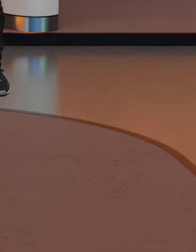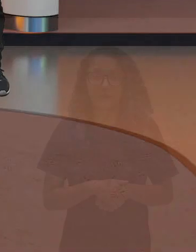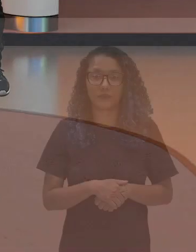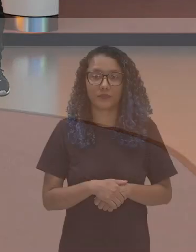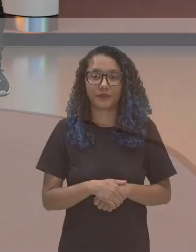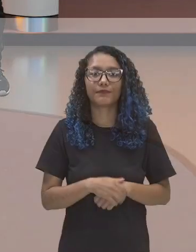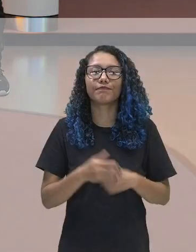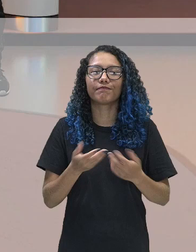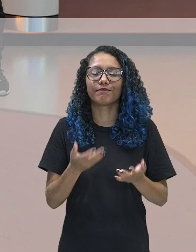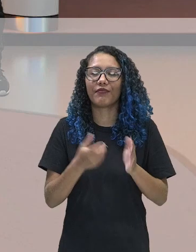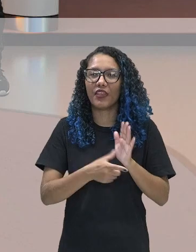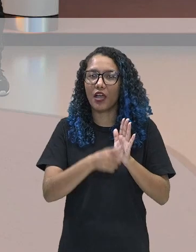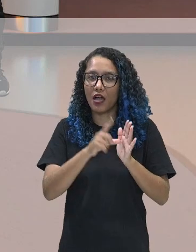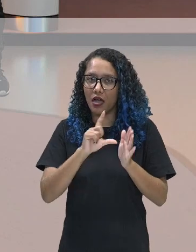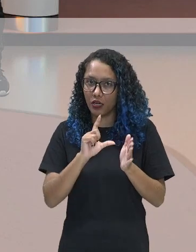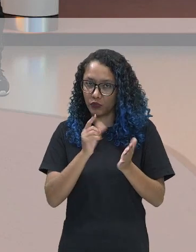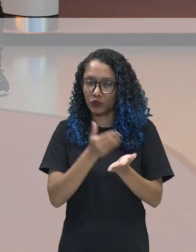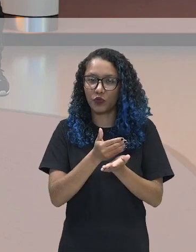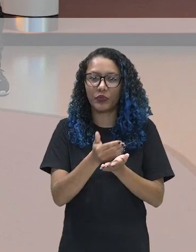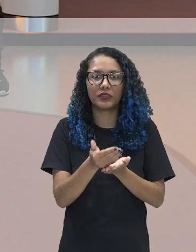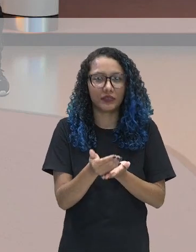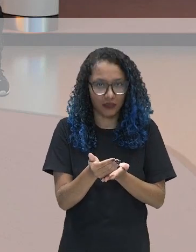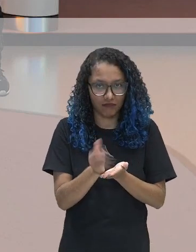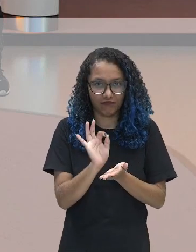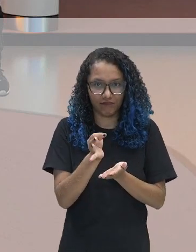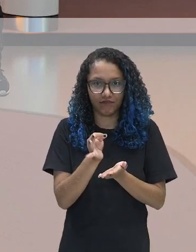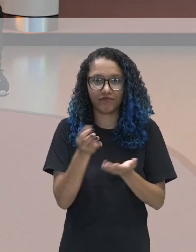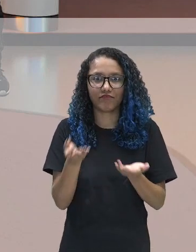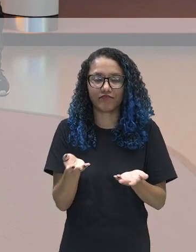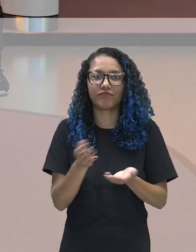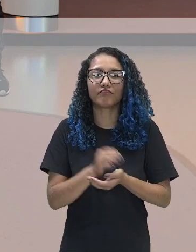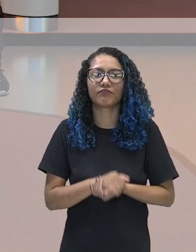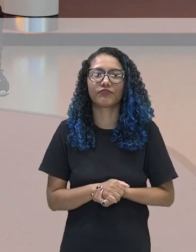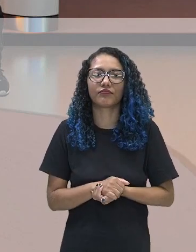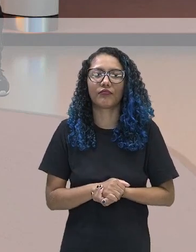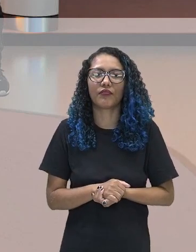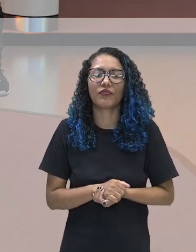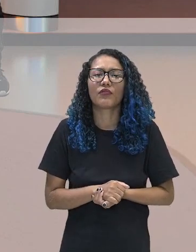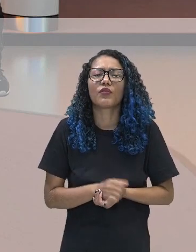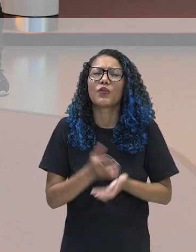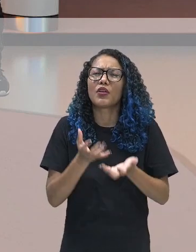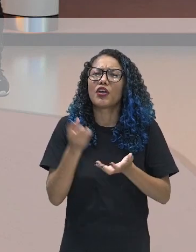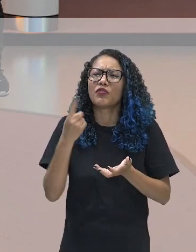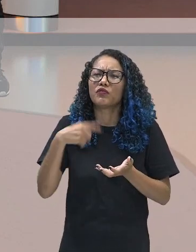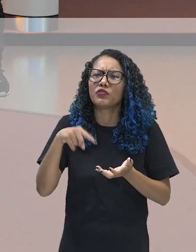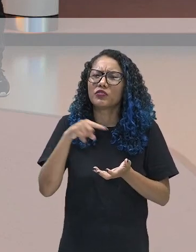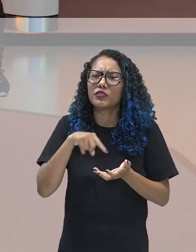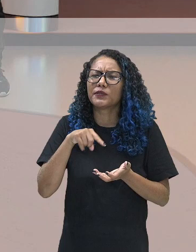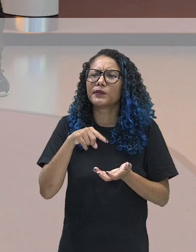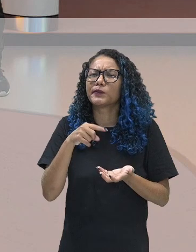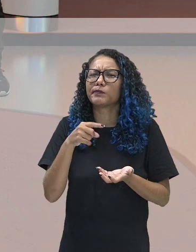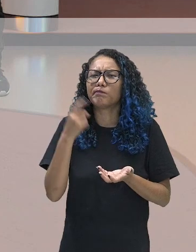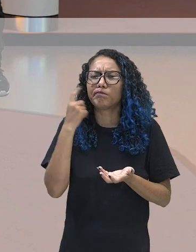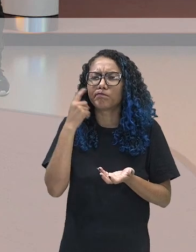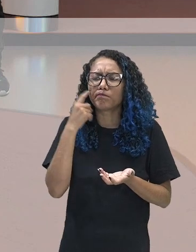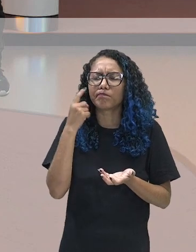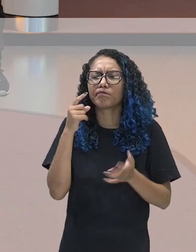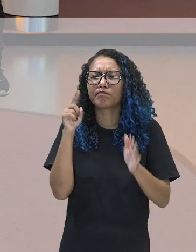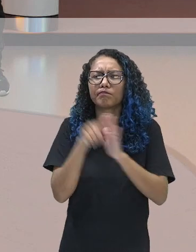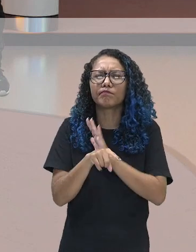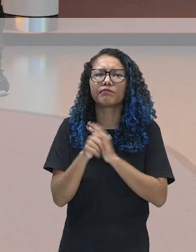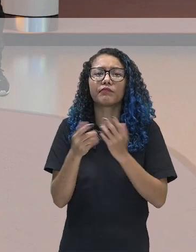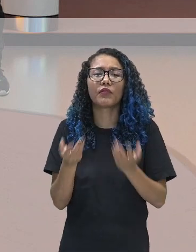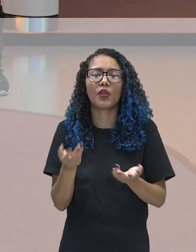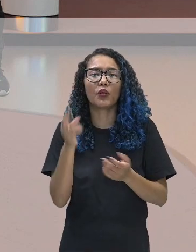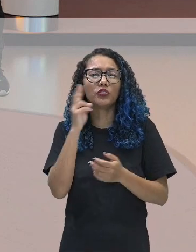Antes da gente começar a nossa aula, a nossa reflexão em cima das fontes, eu quero fazer uma pergunta para vocês. Mas, afinal de contas, galera, o